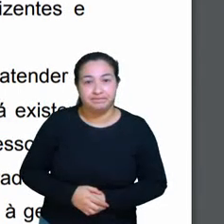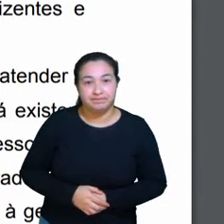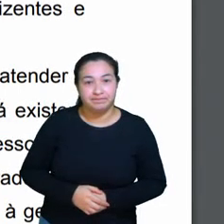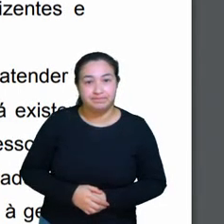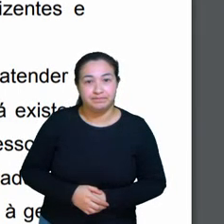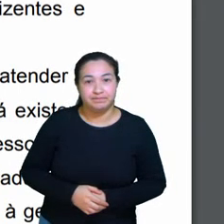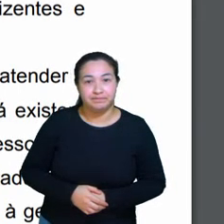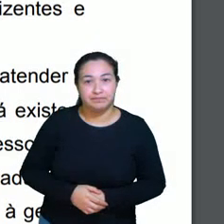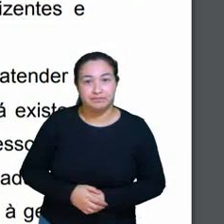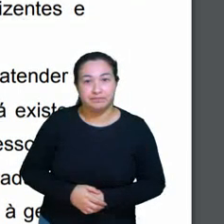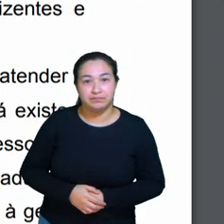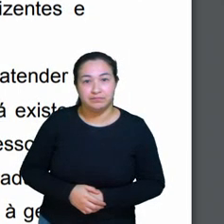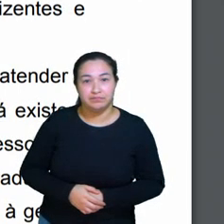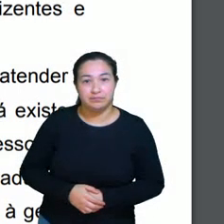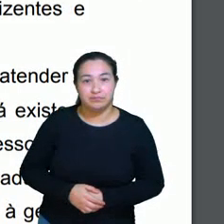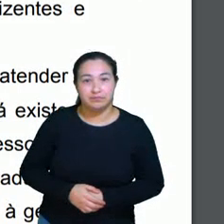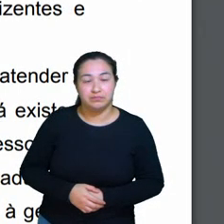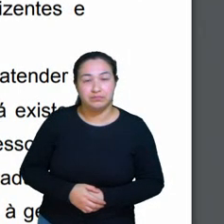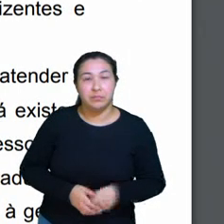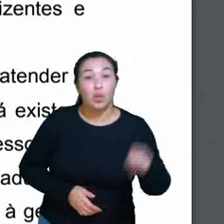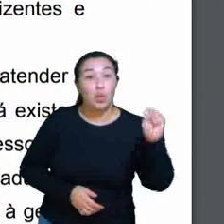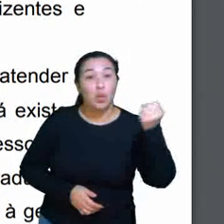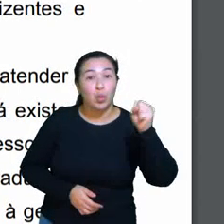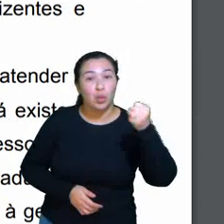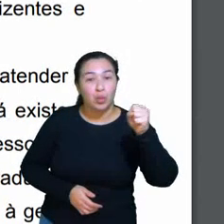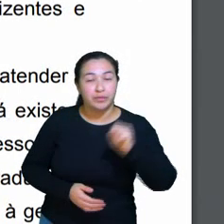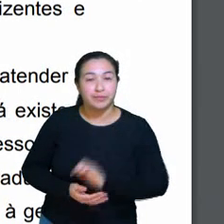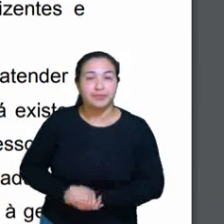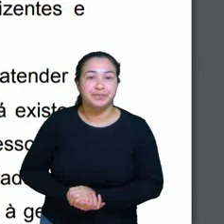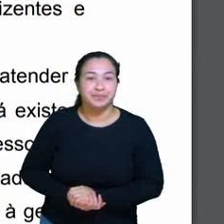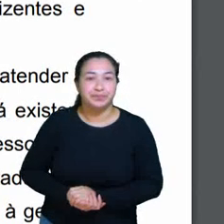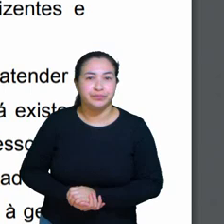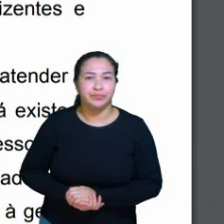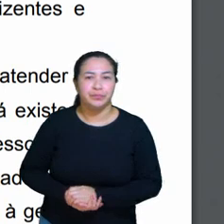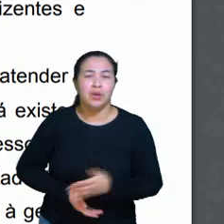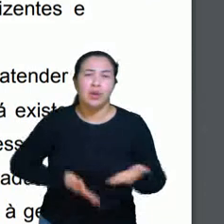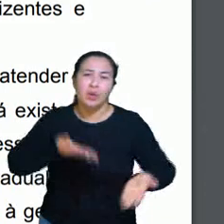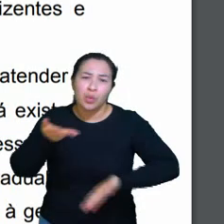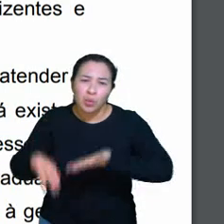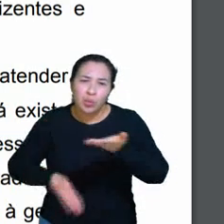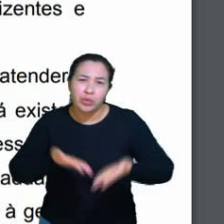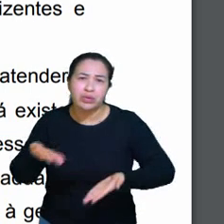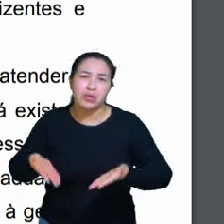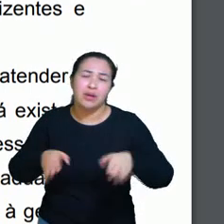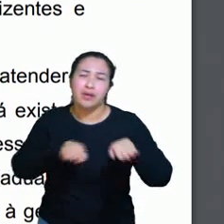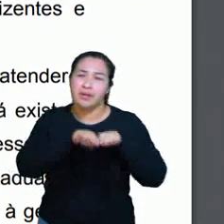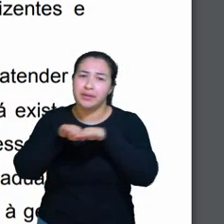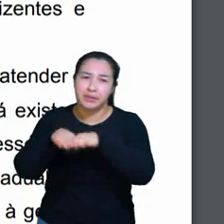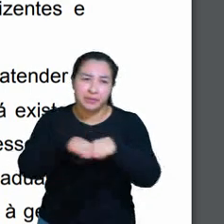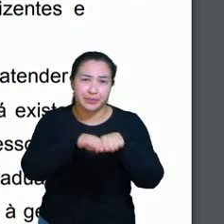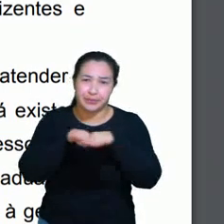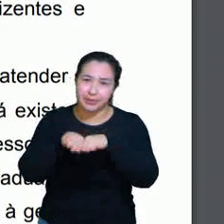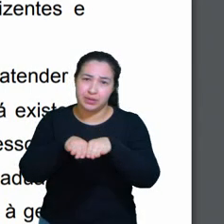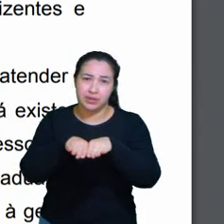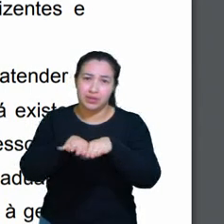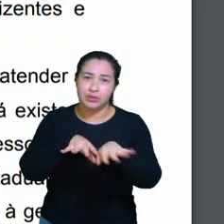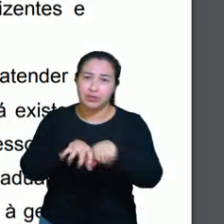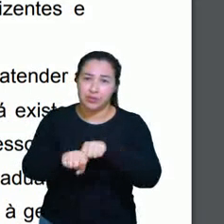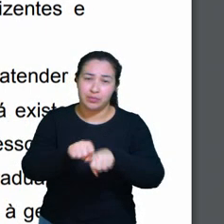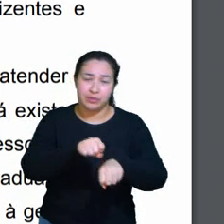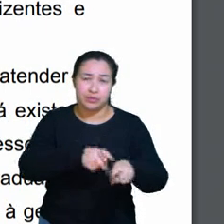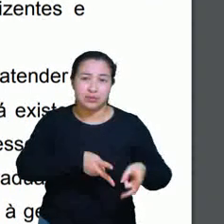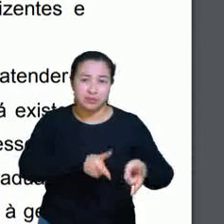exercício zelar pela Equidade na oferta da formação Inicial e continuada buscando a redução das